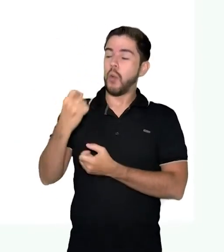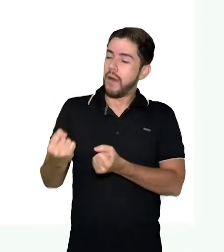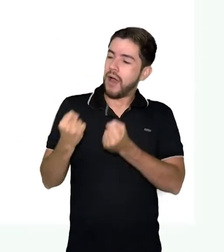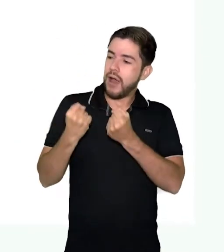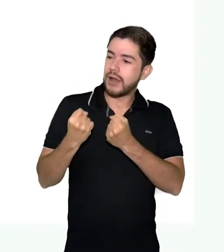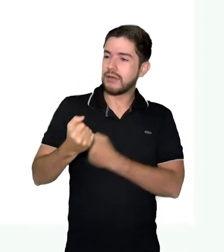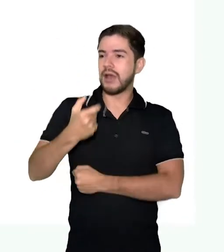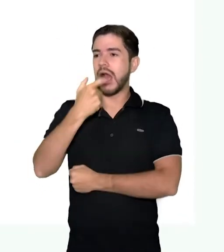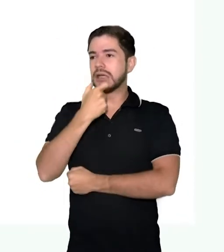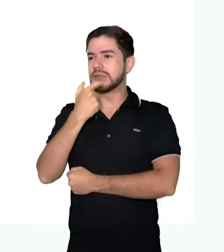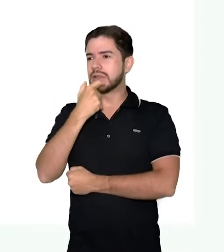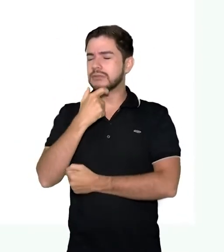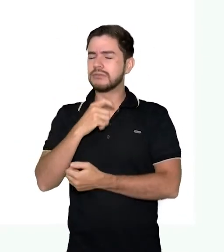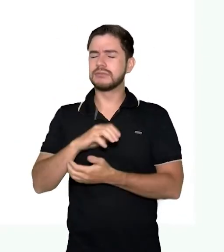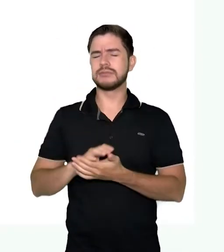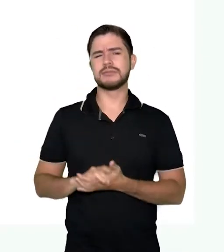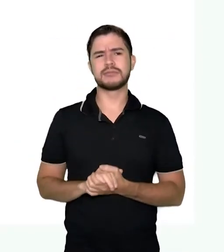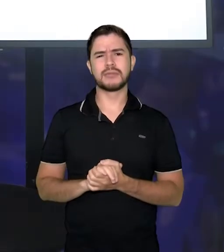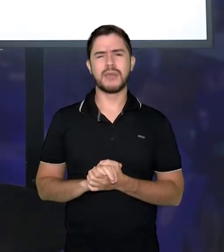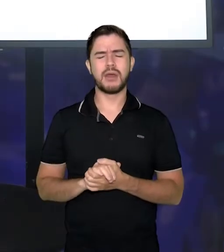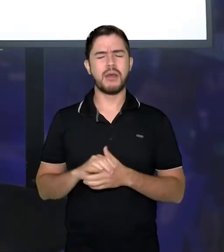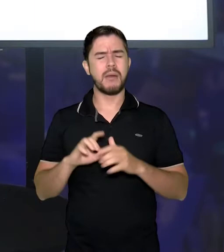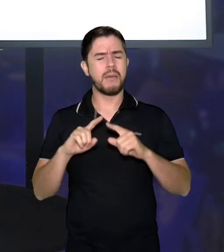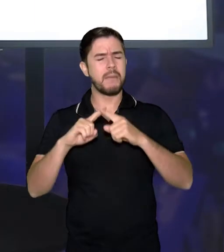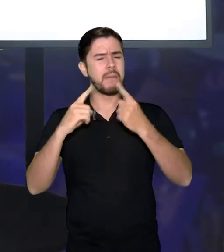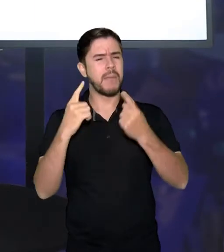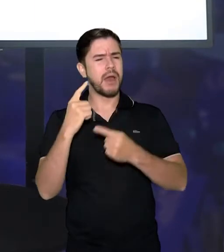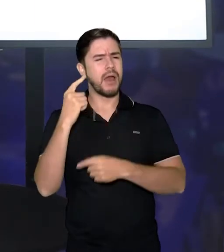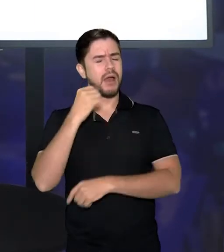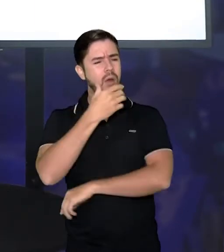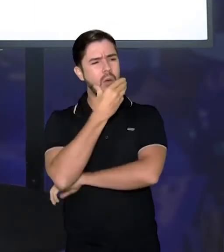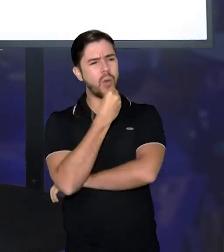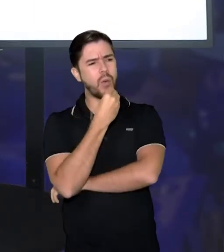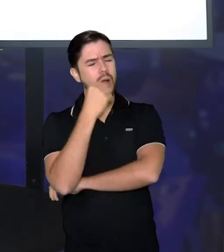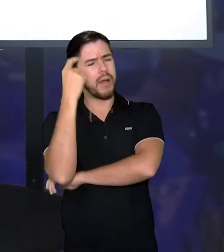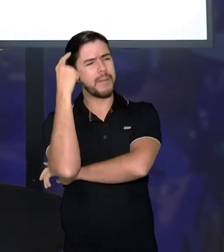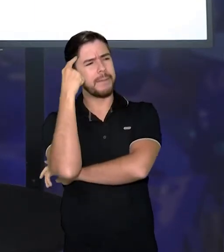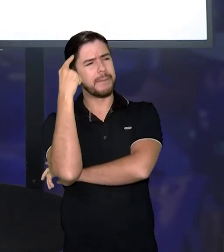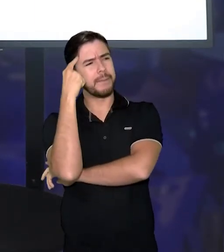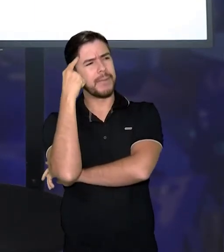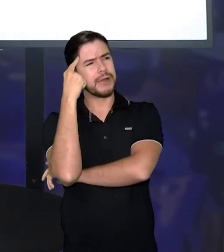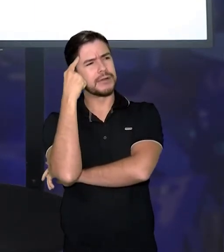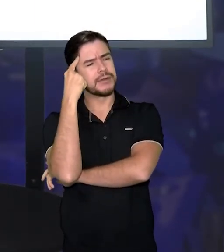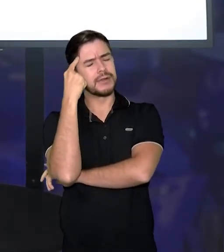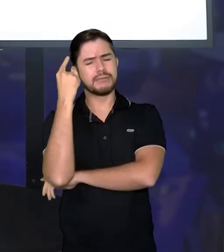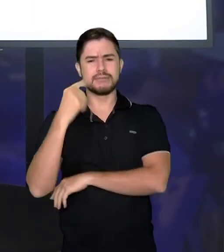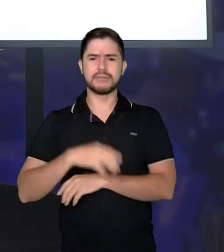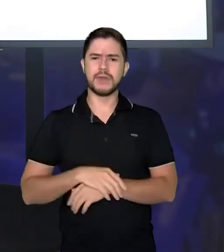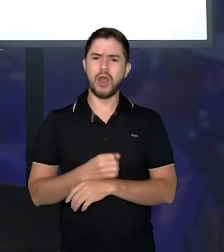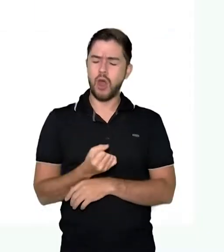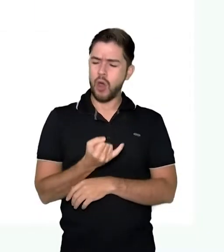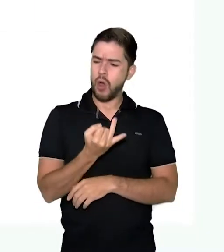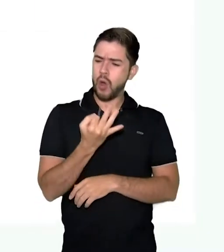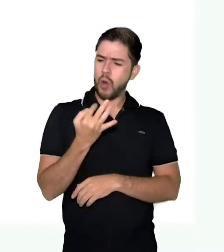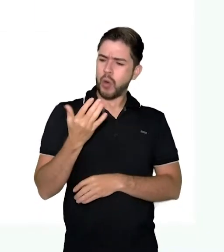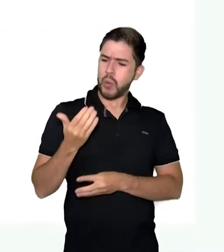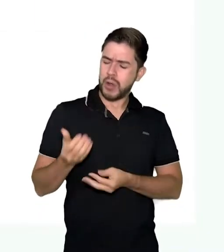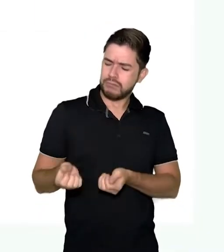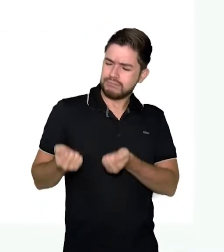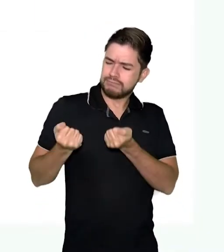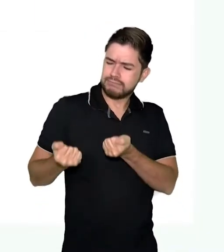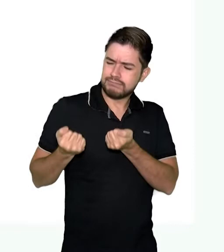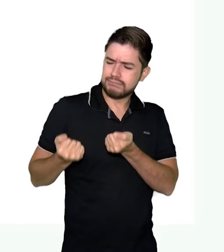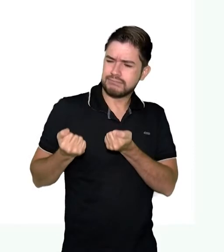1 quilo de biscoito. Mas aí o vendedor ficou pensando, quantos gramas